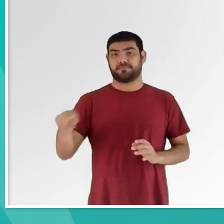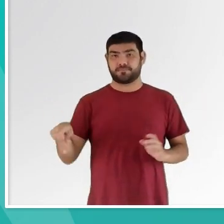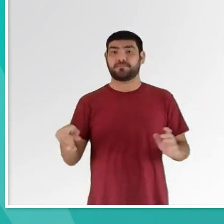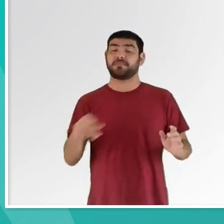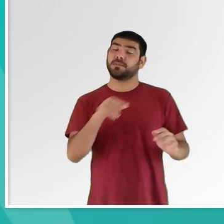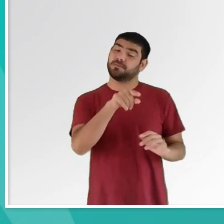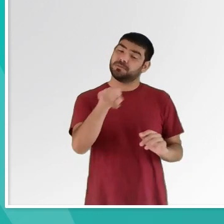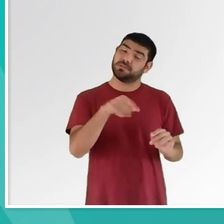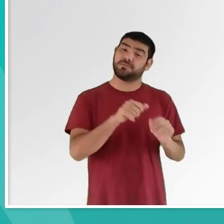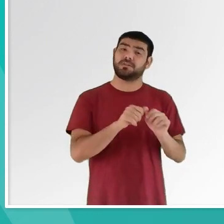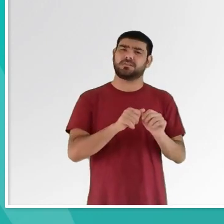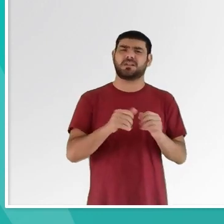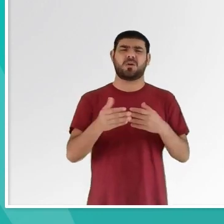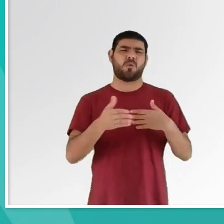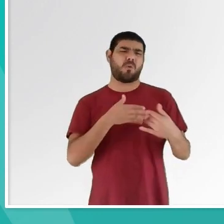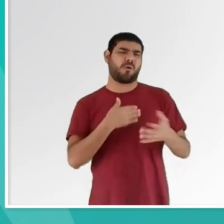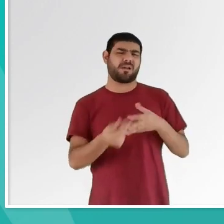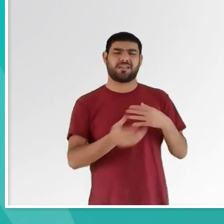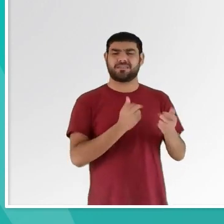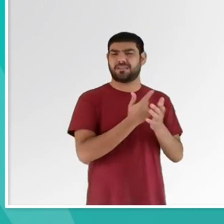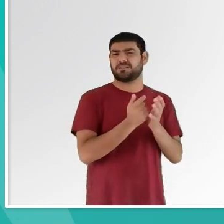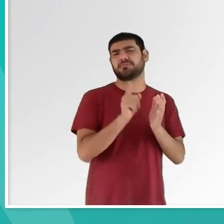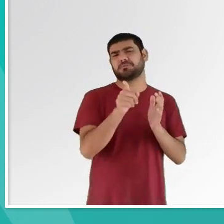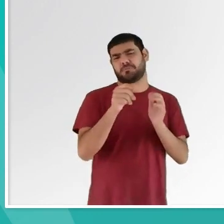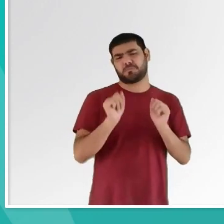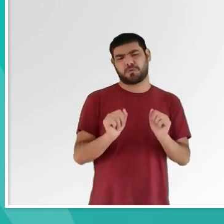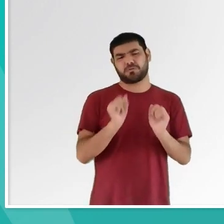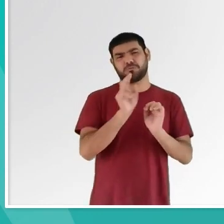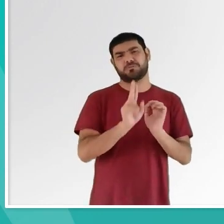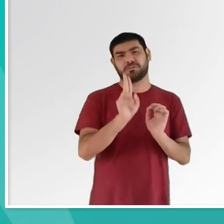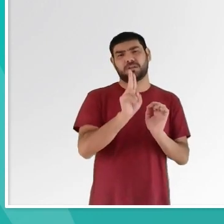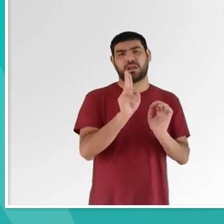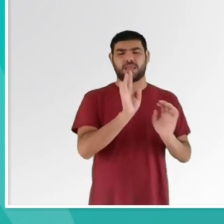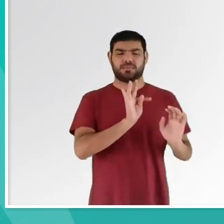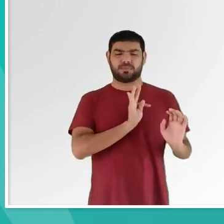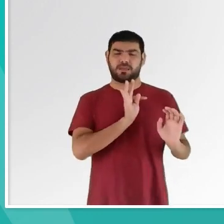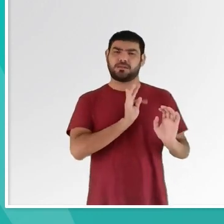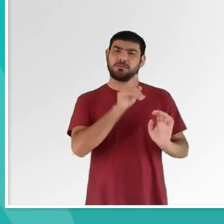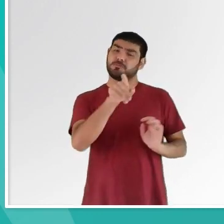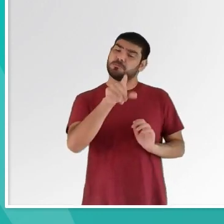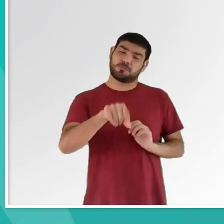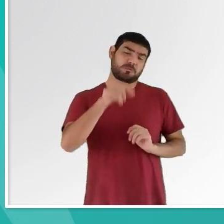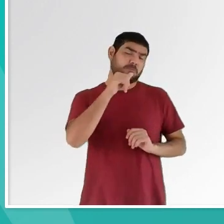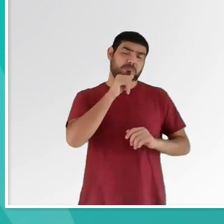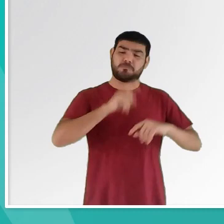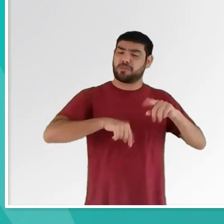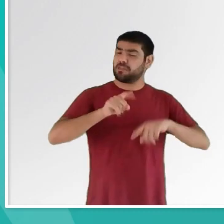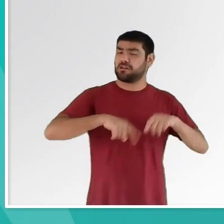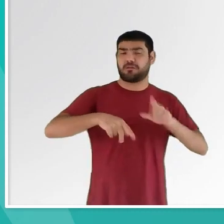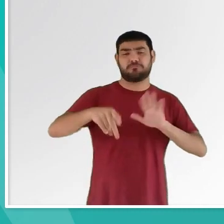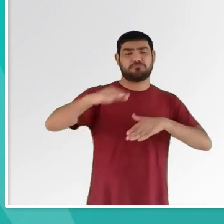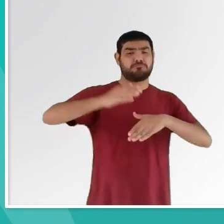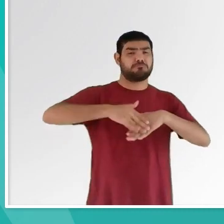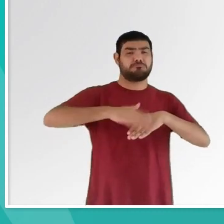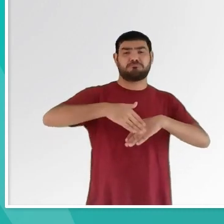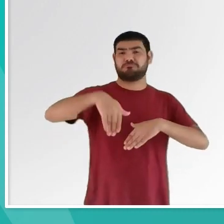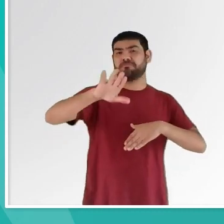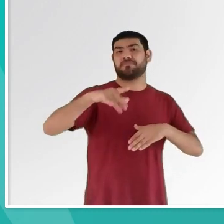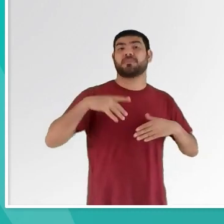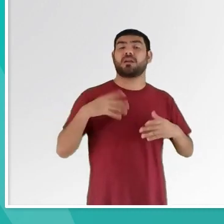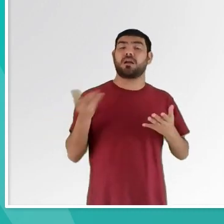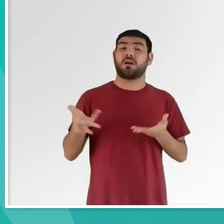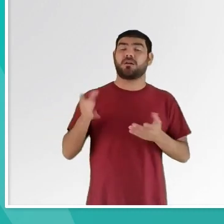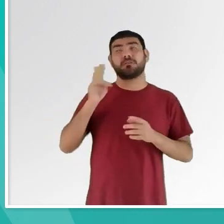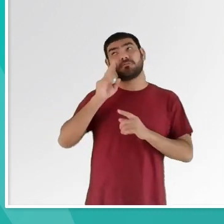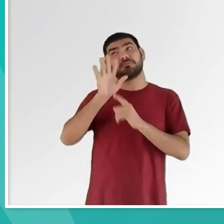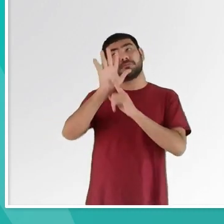Qualquer desenho você pode utilizar, né, a técnica que você quiser, o material que você quiser. E aí eu trouxe para vocês como é que